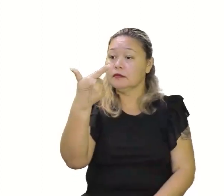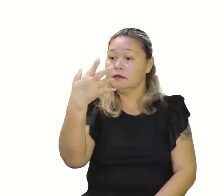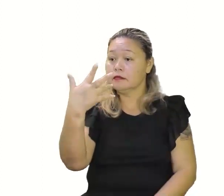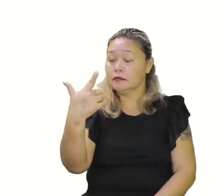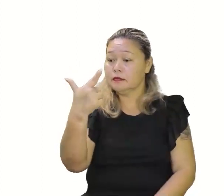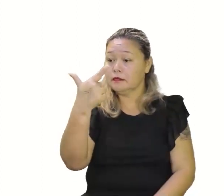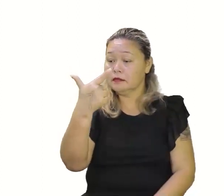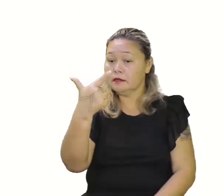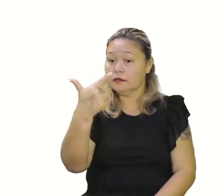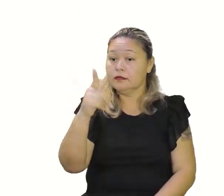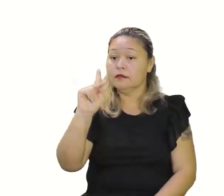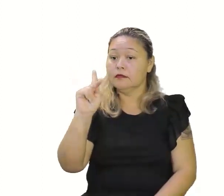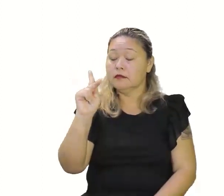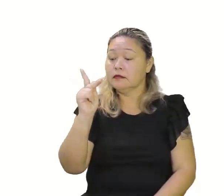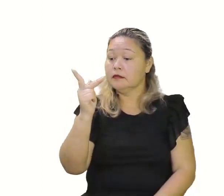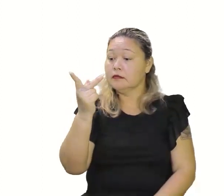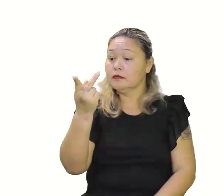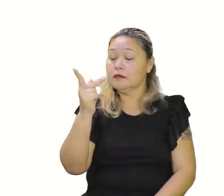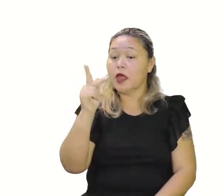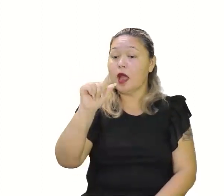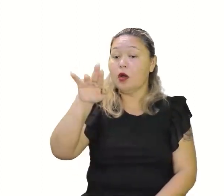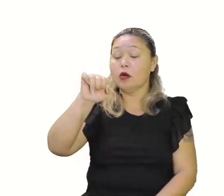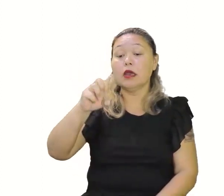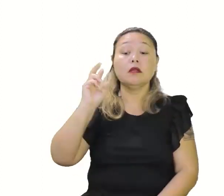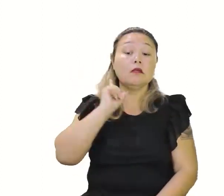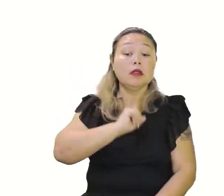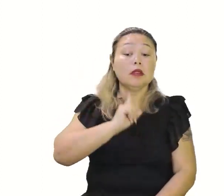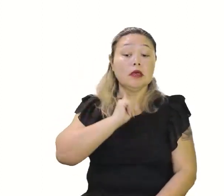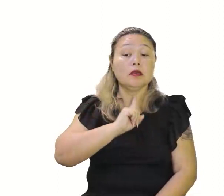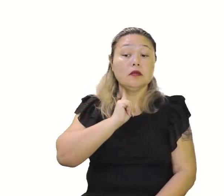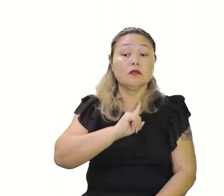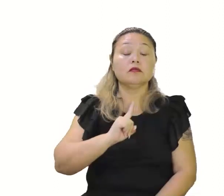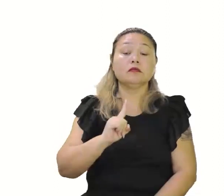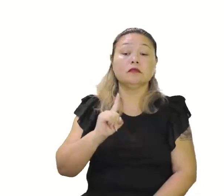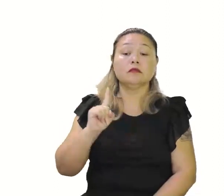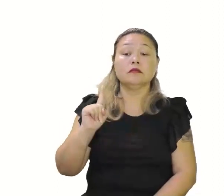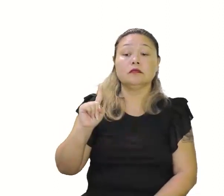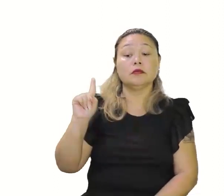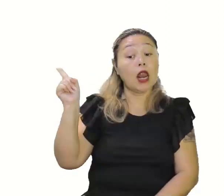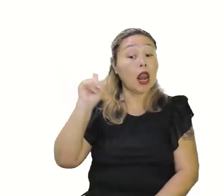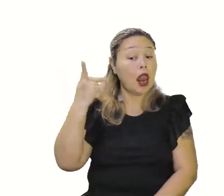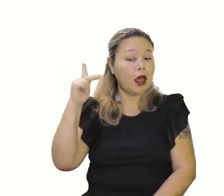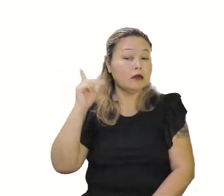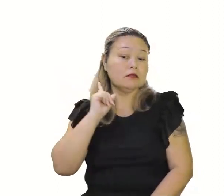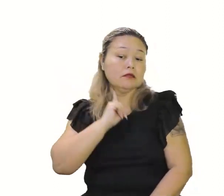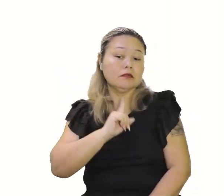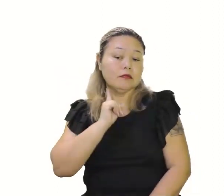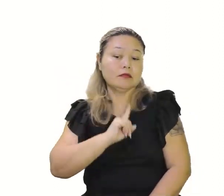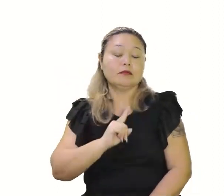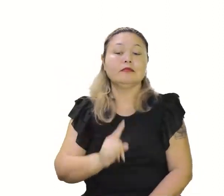1,24 alqueire mineiro. Lá de Minas. Alqueire mineiro.